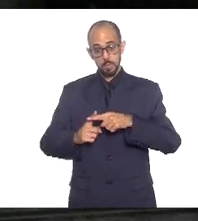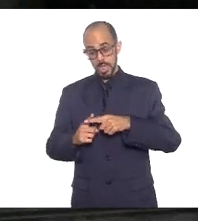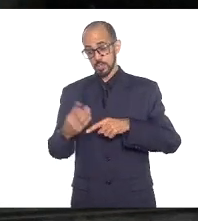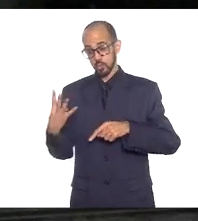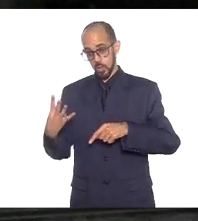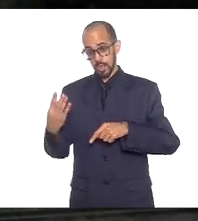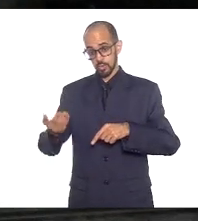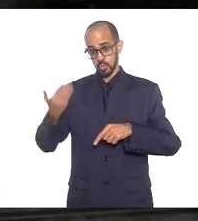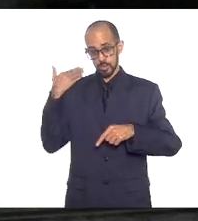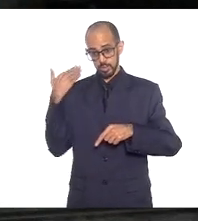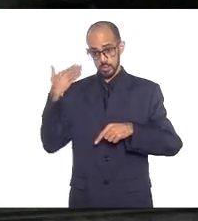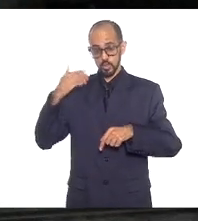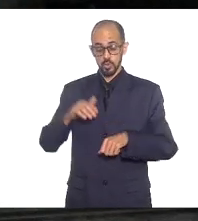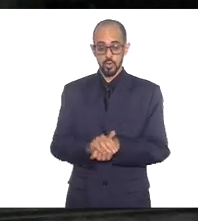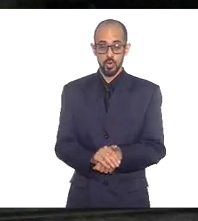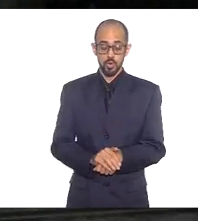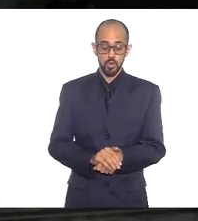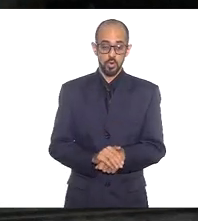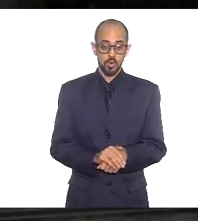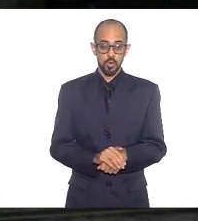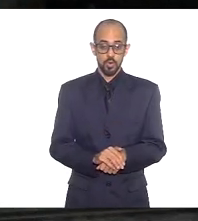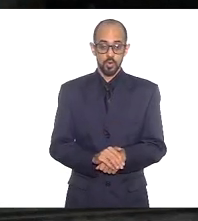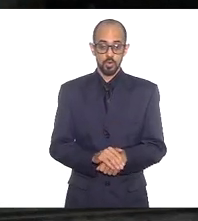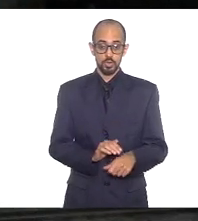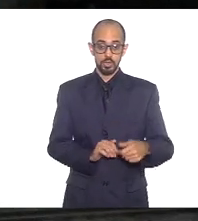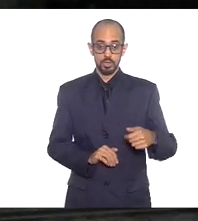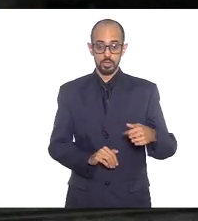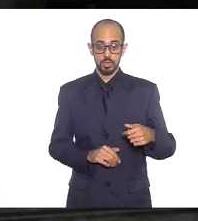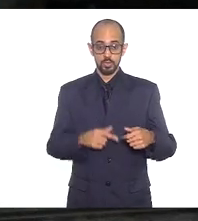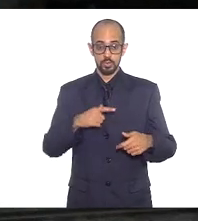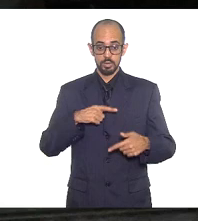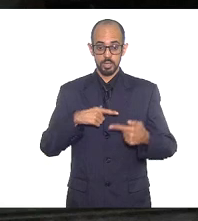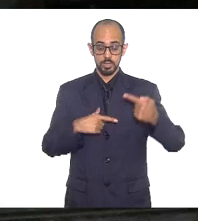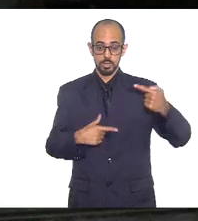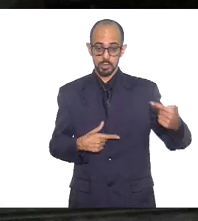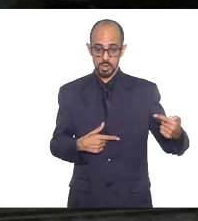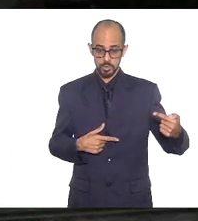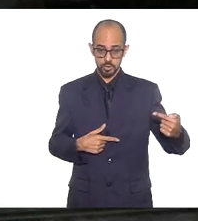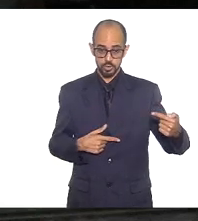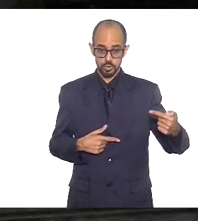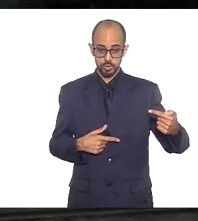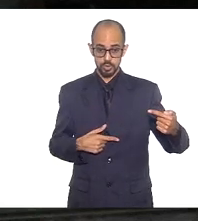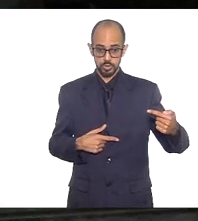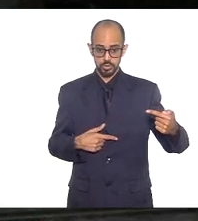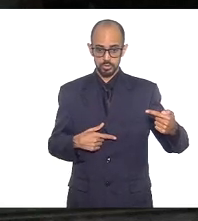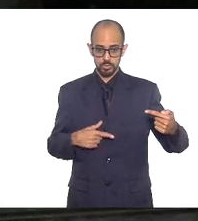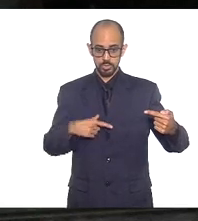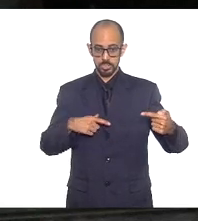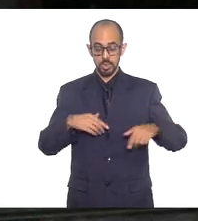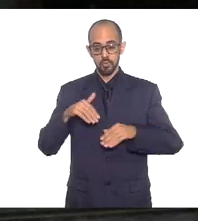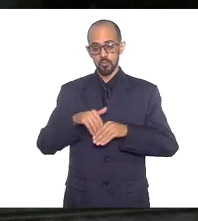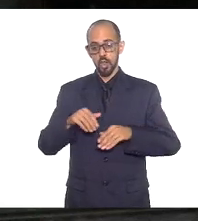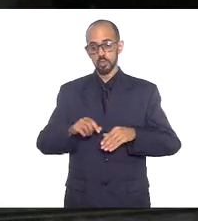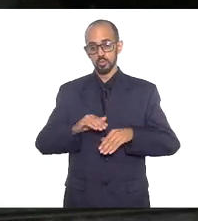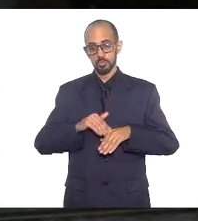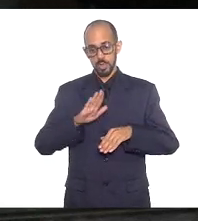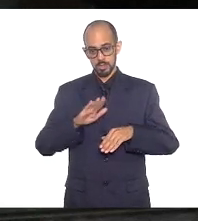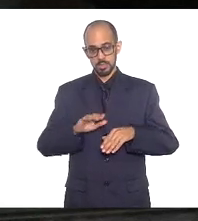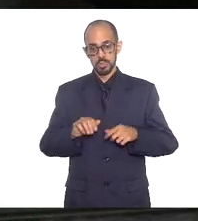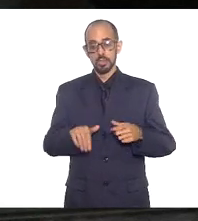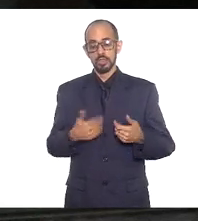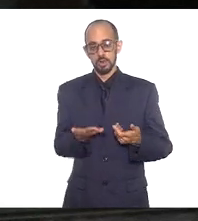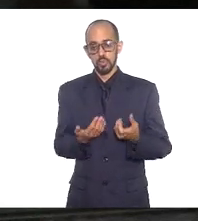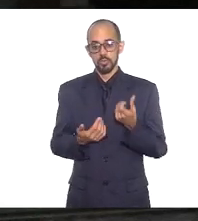havia aqui assinalado, são 7, tem até um voto a mais. Então, por 6